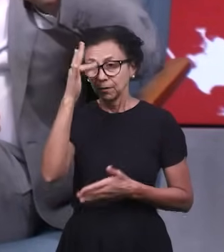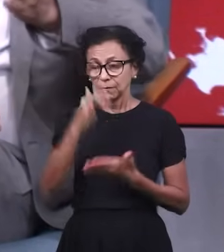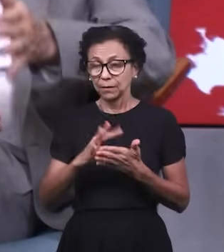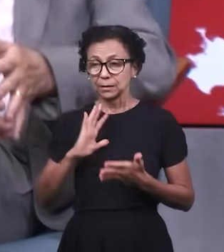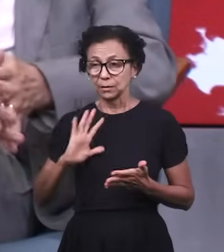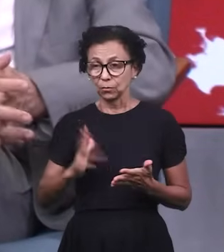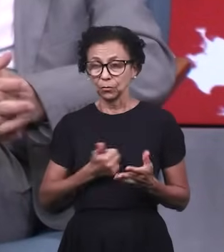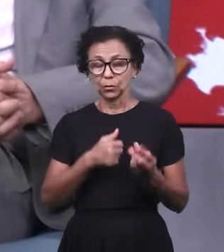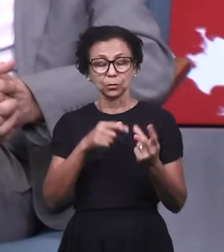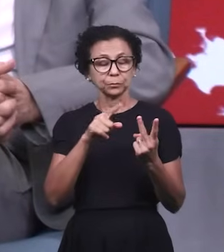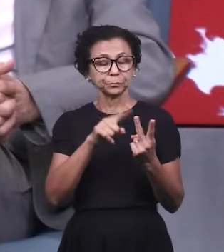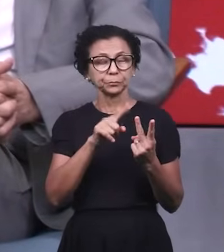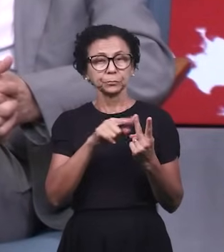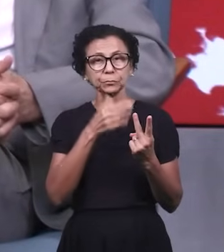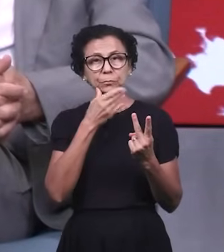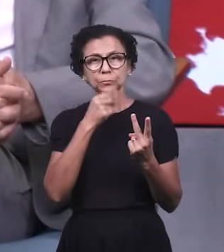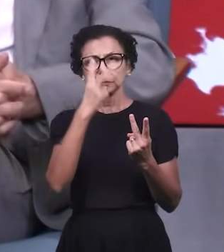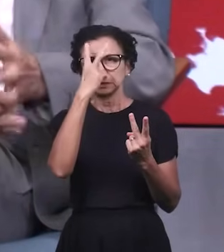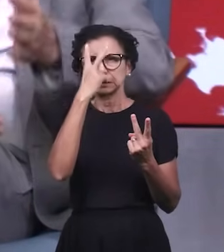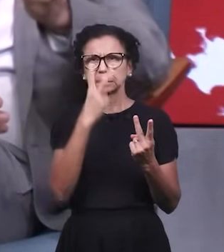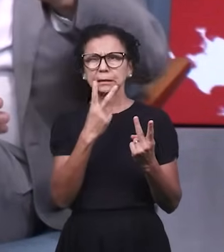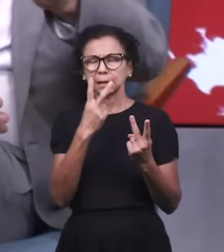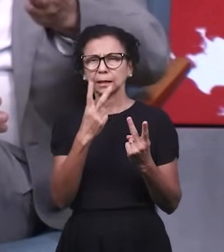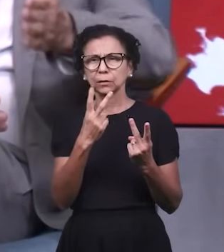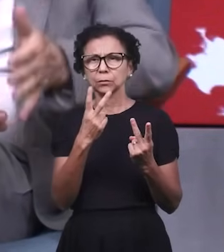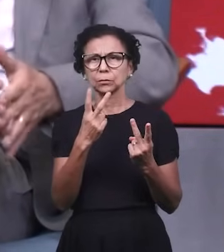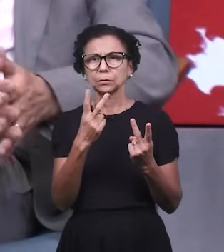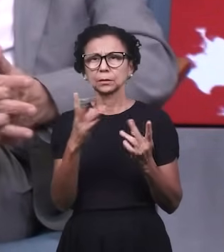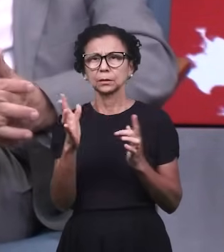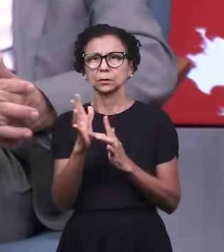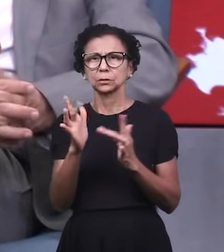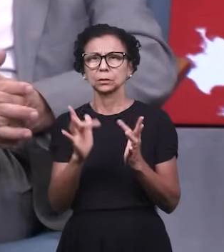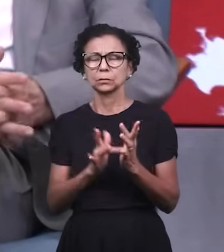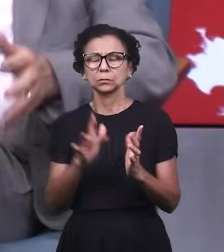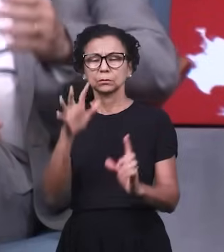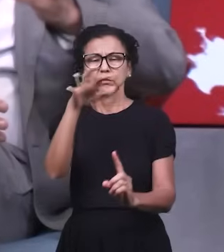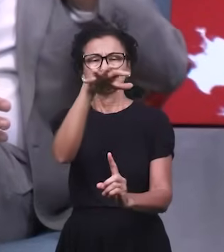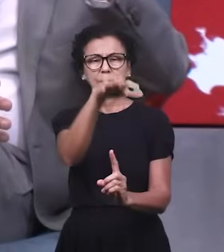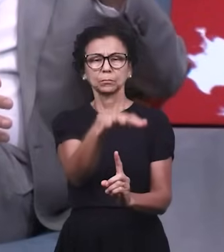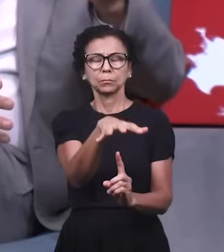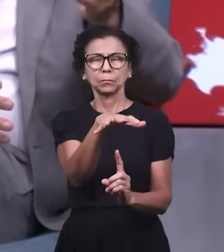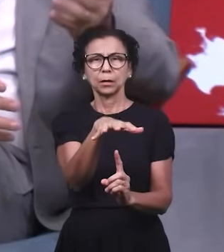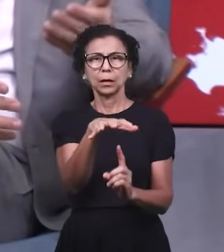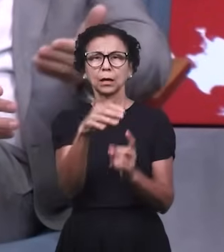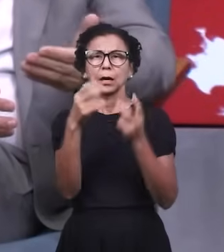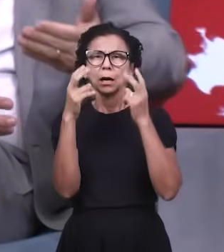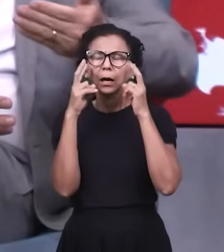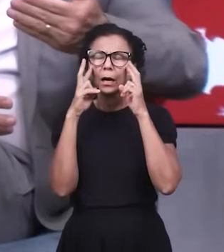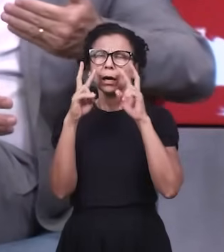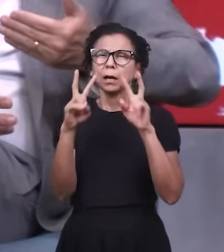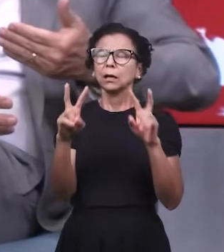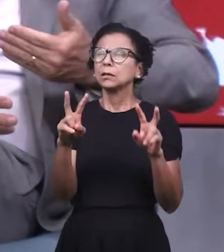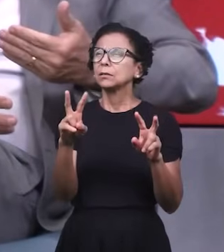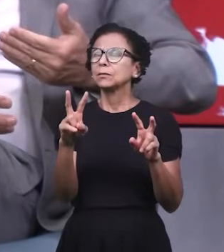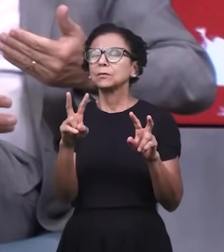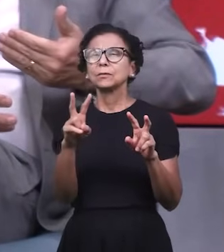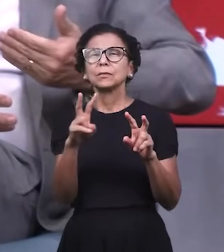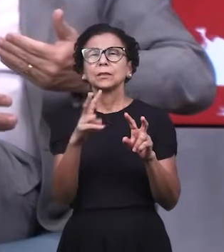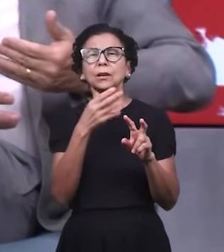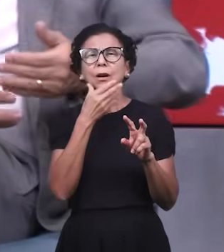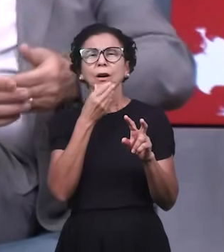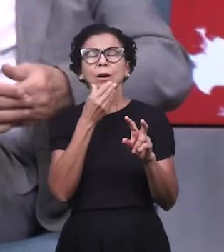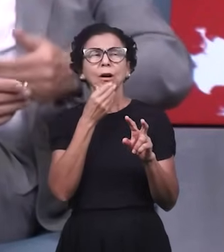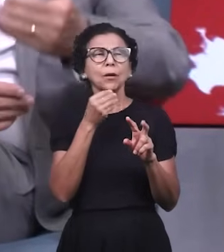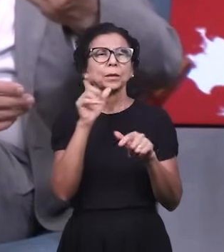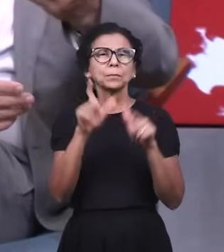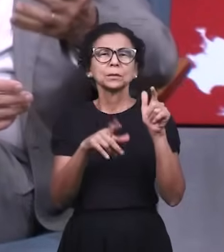Jesus impõe as mãos dele dentro da aldeia. Ele vê os homens como árvores, depois tira para